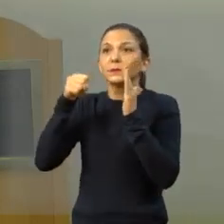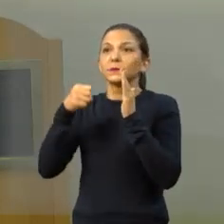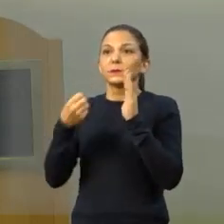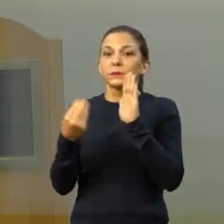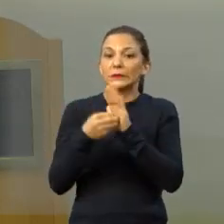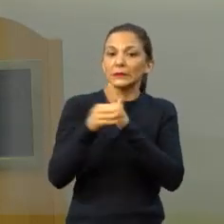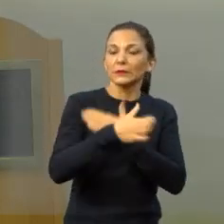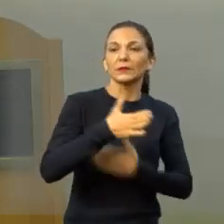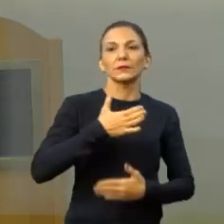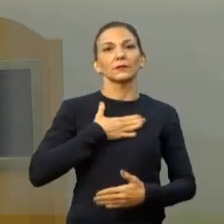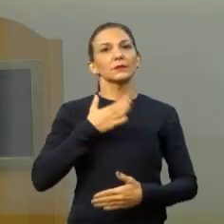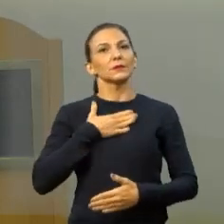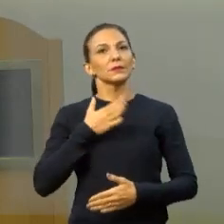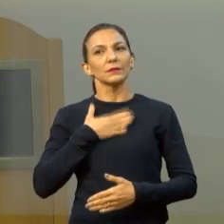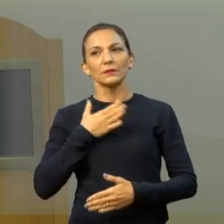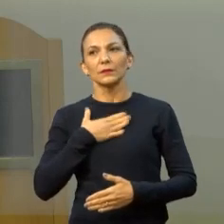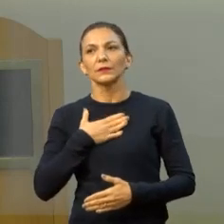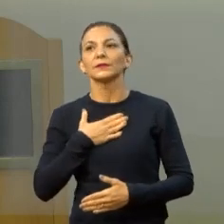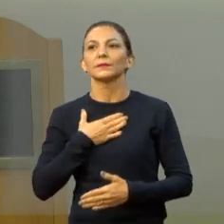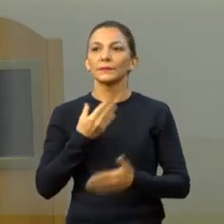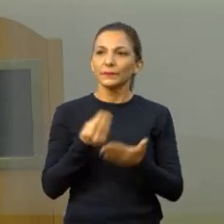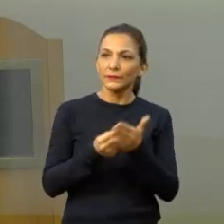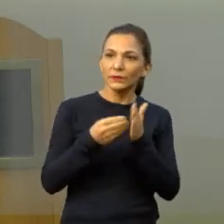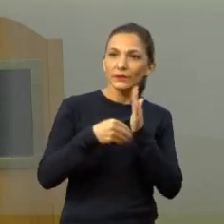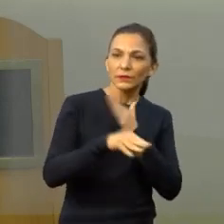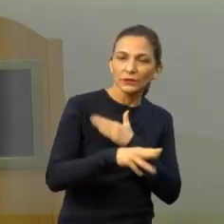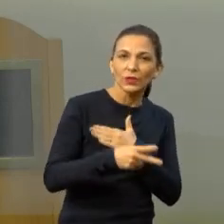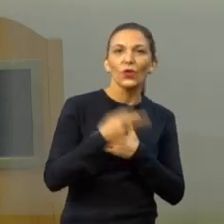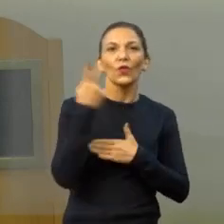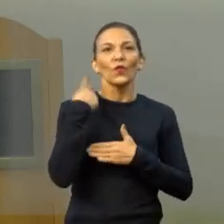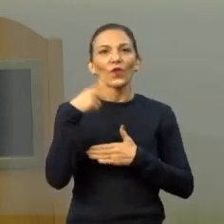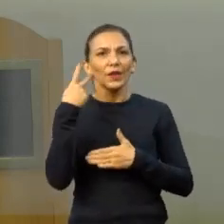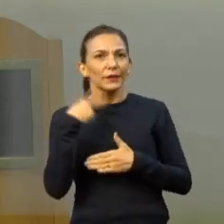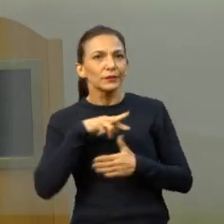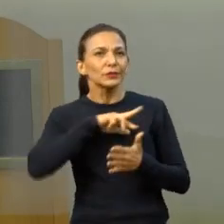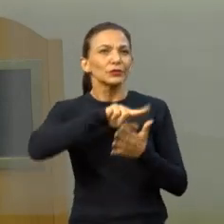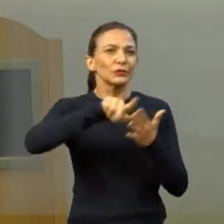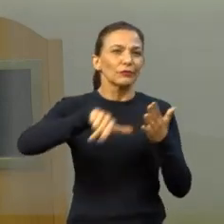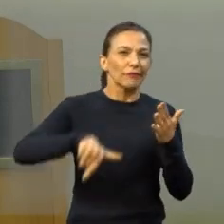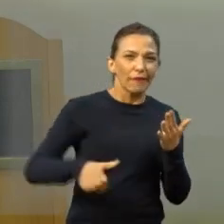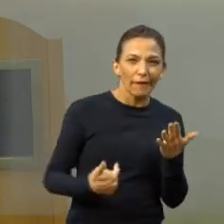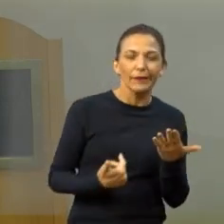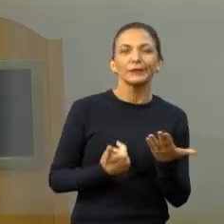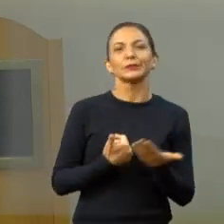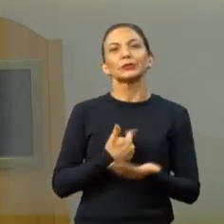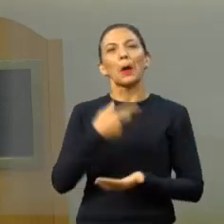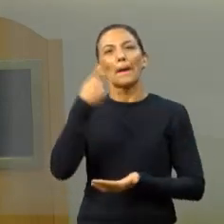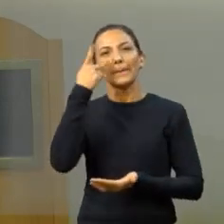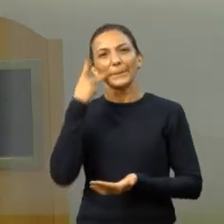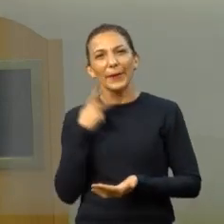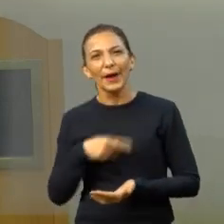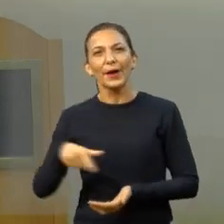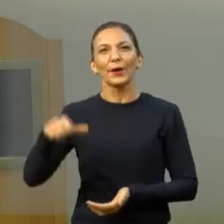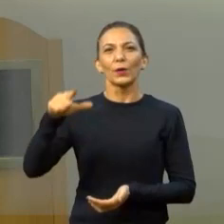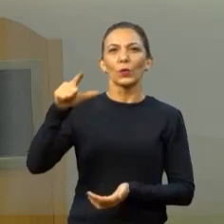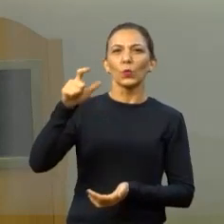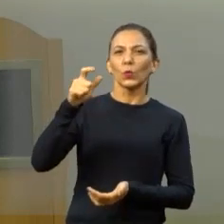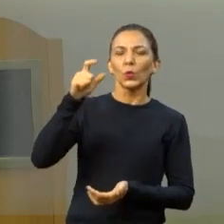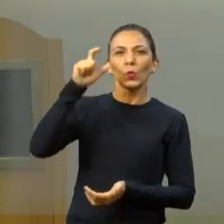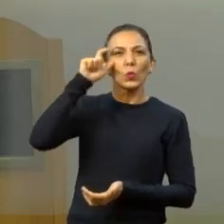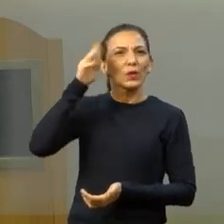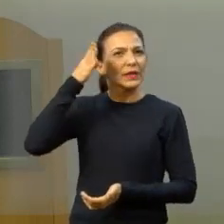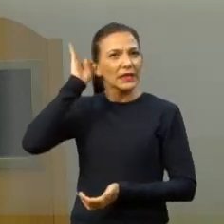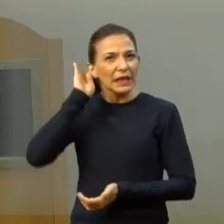ligação né foi indicação de vários vereadores não foi só minha indicação na Praça do Jardim Imperador o pau Landim fez São Miguel do livro eu fez